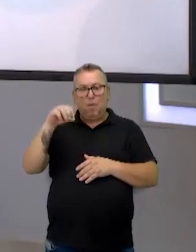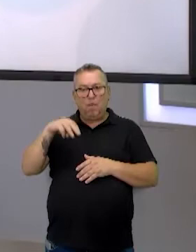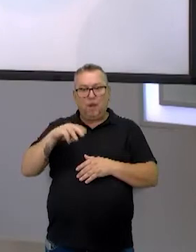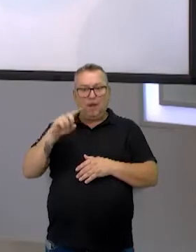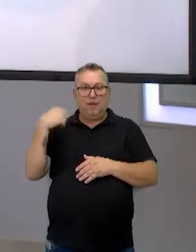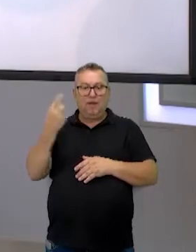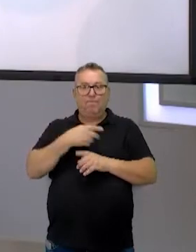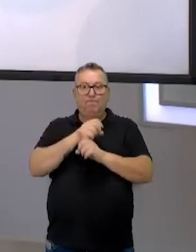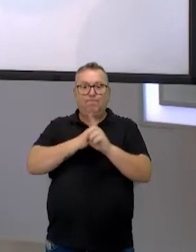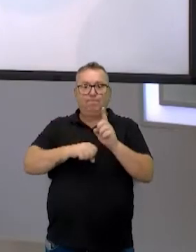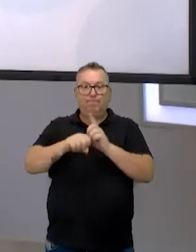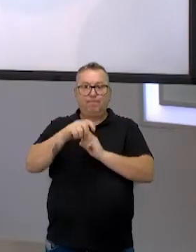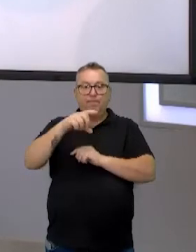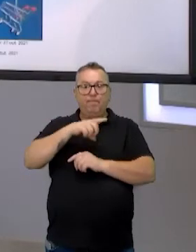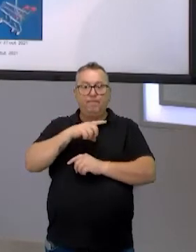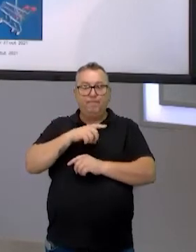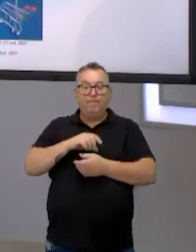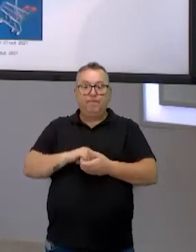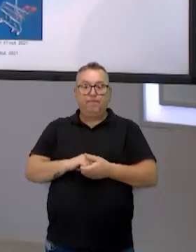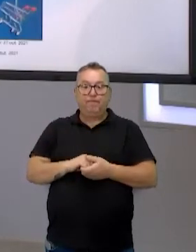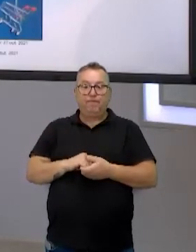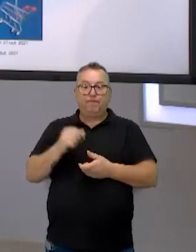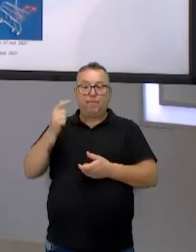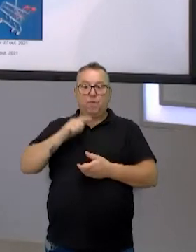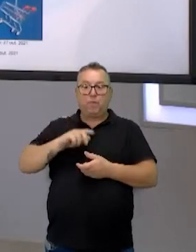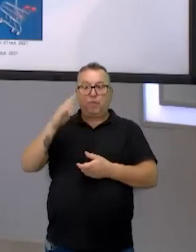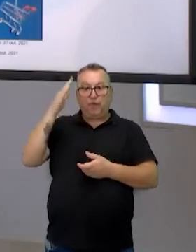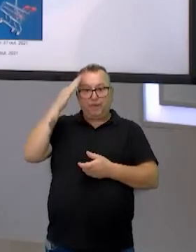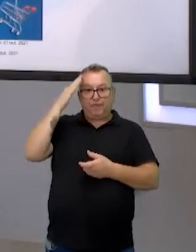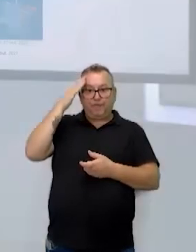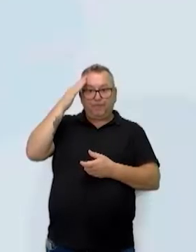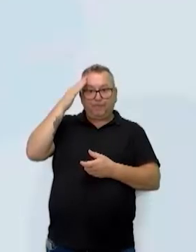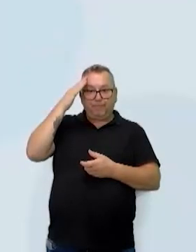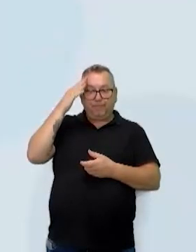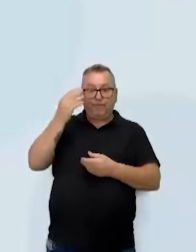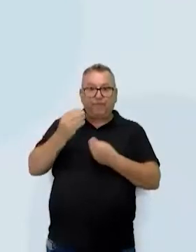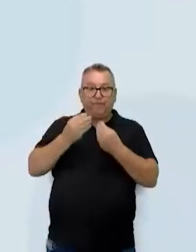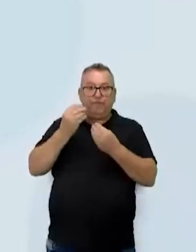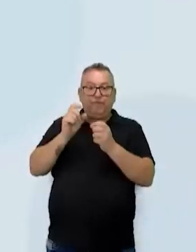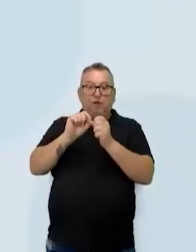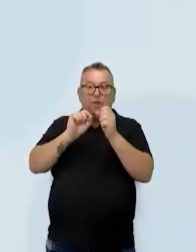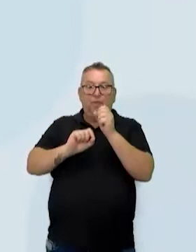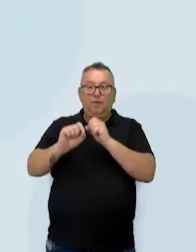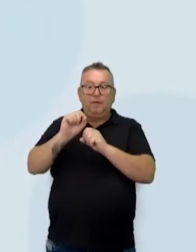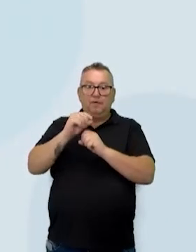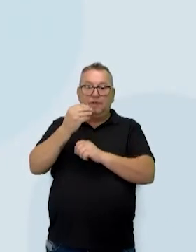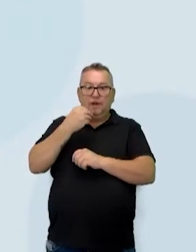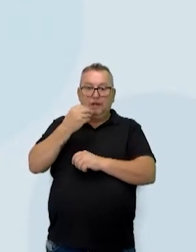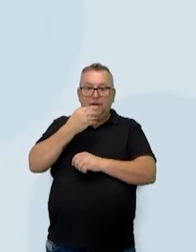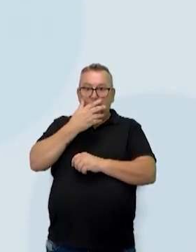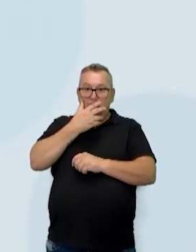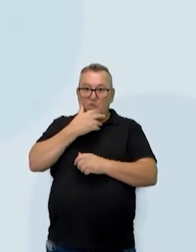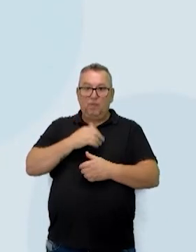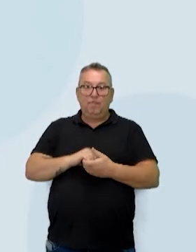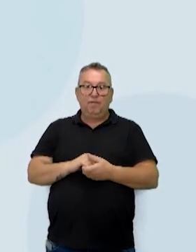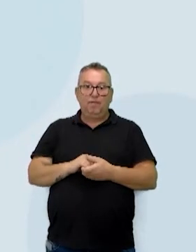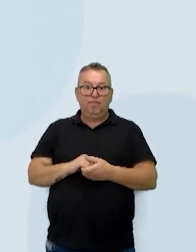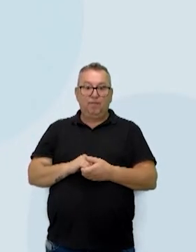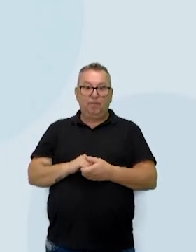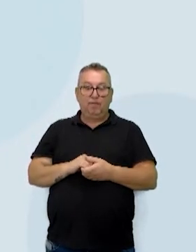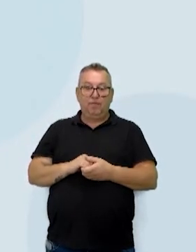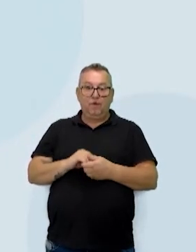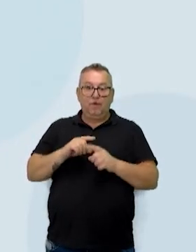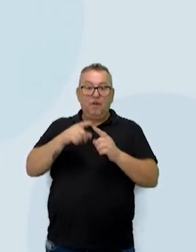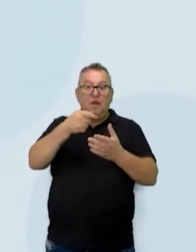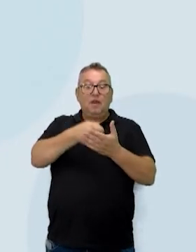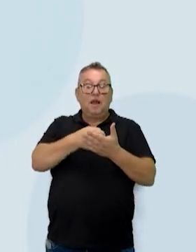uma sociedade possui. Vamos tentar entender, está lá no LED, como que a ditadura se enfraquece. Durante a